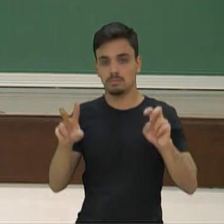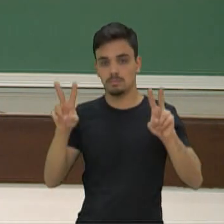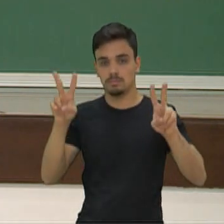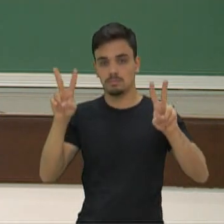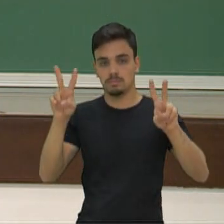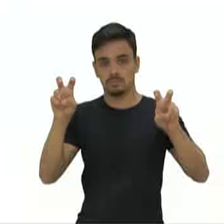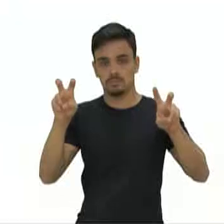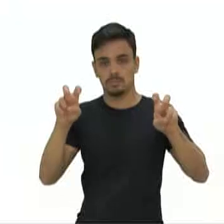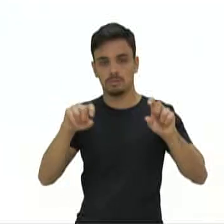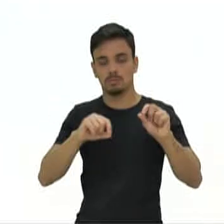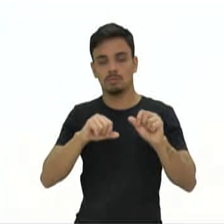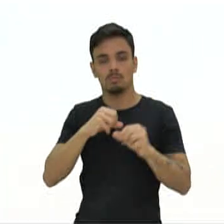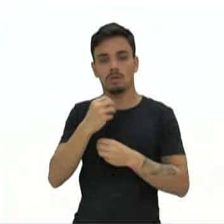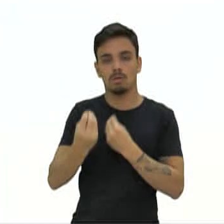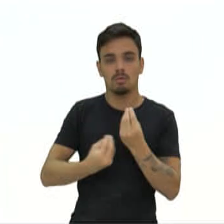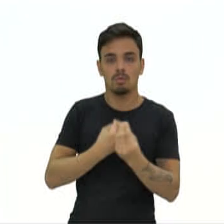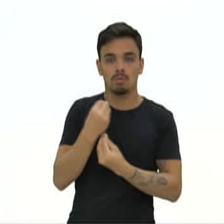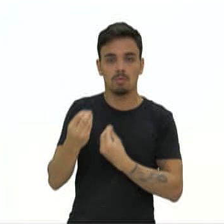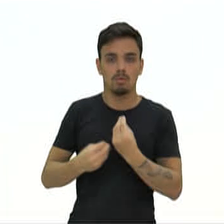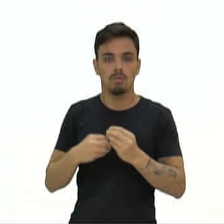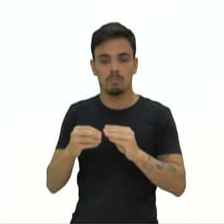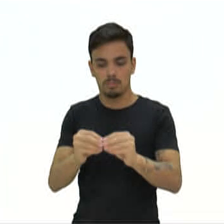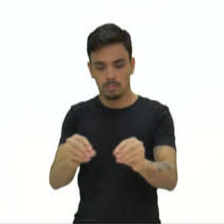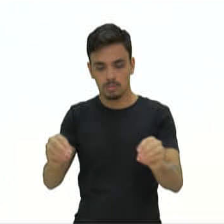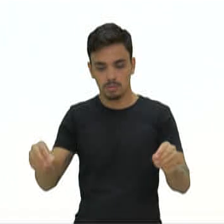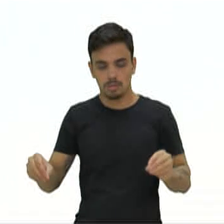os tipos de solo e suas